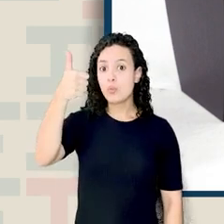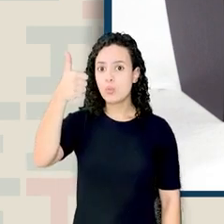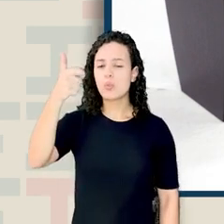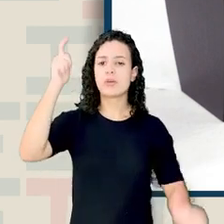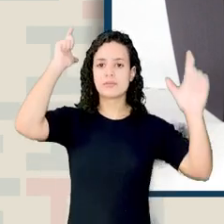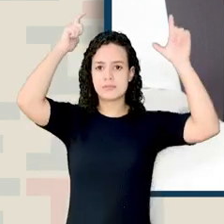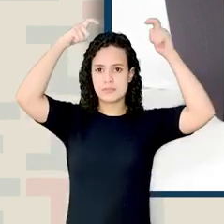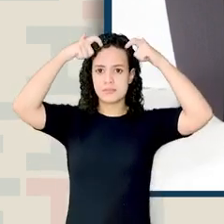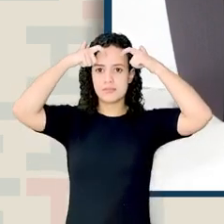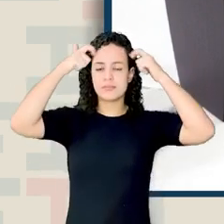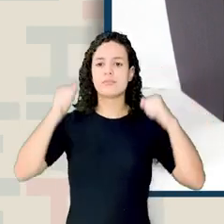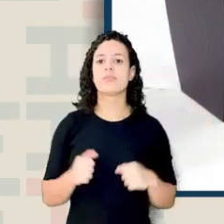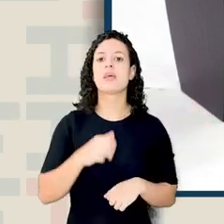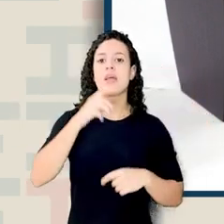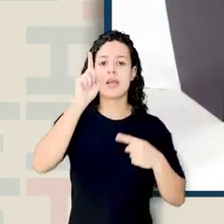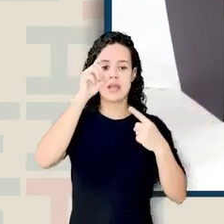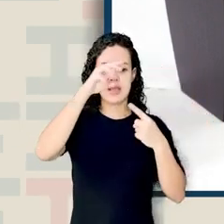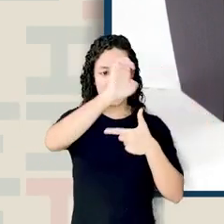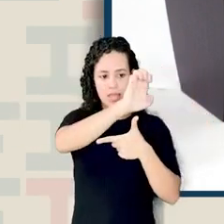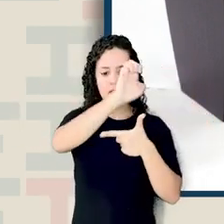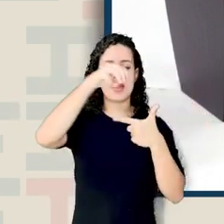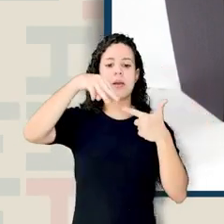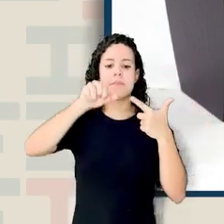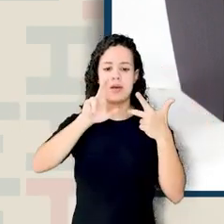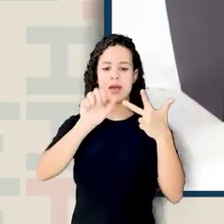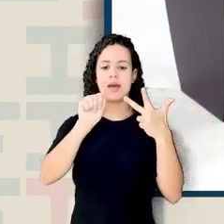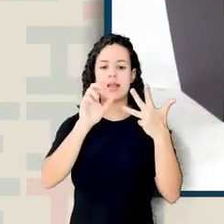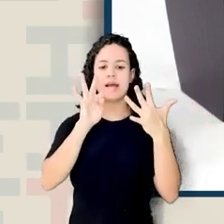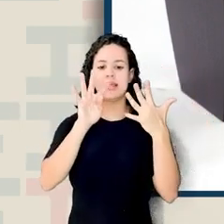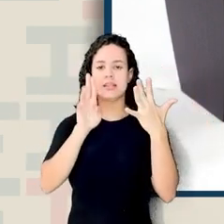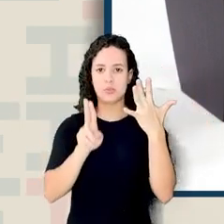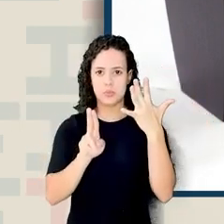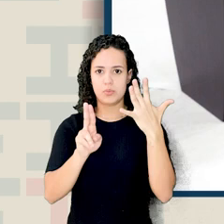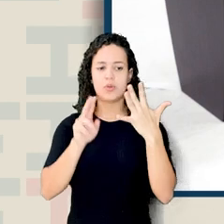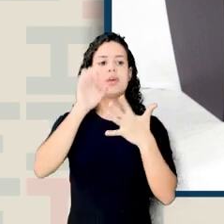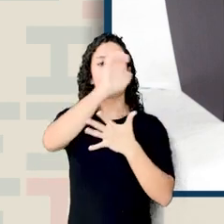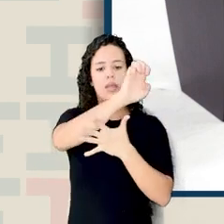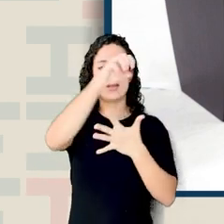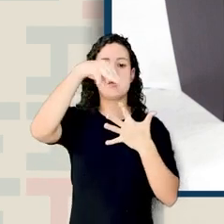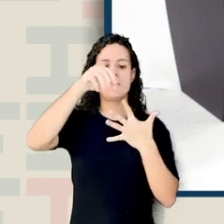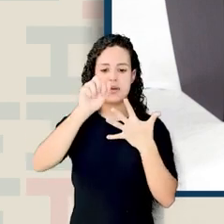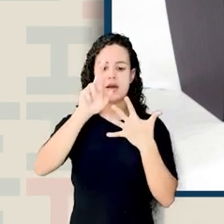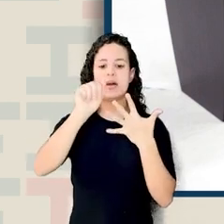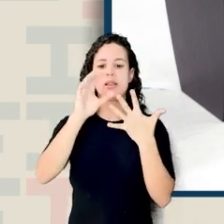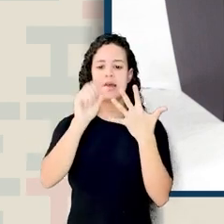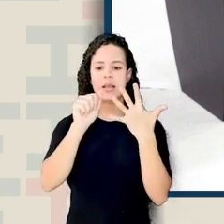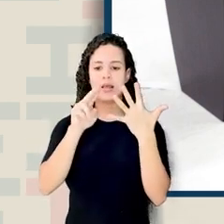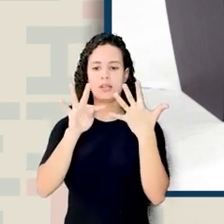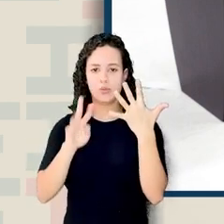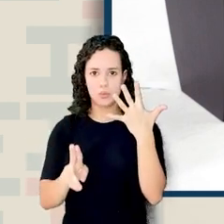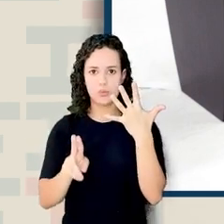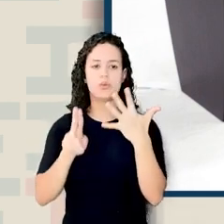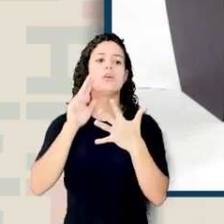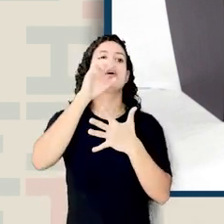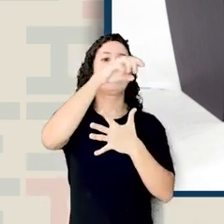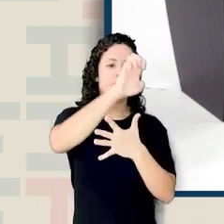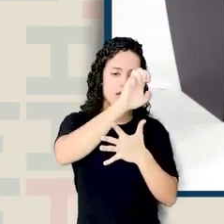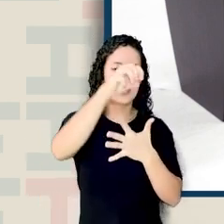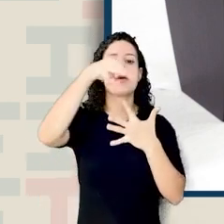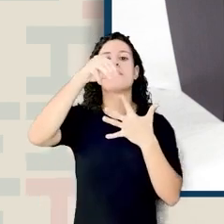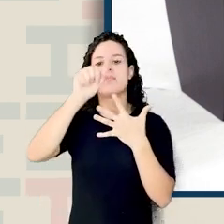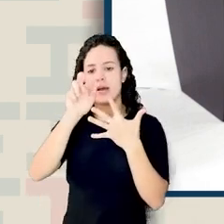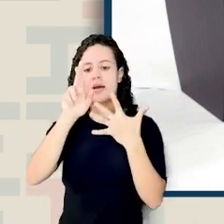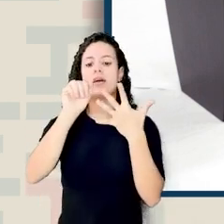solene, é maracatu, é maracatu, é